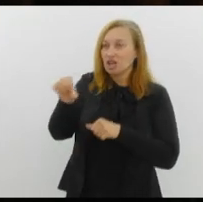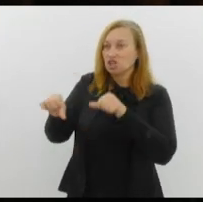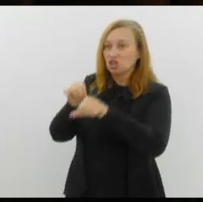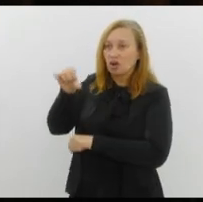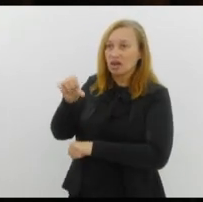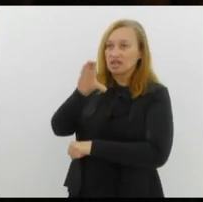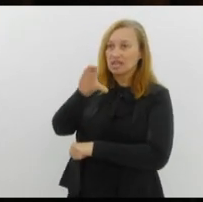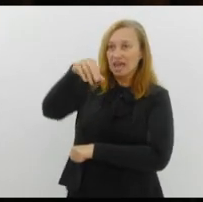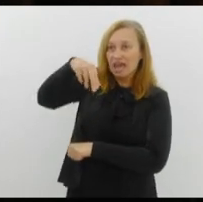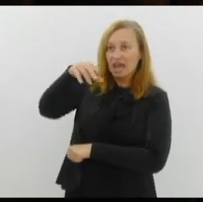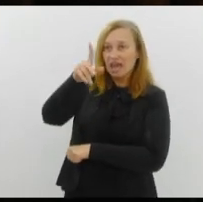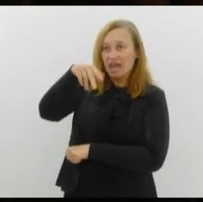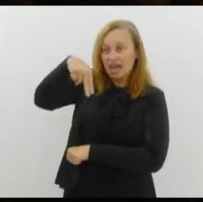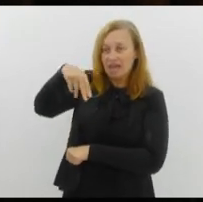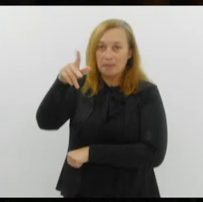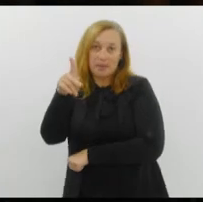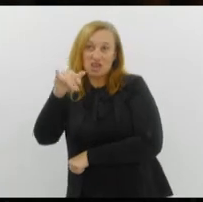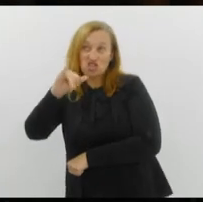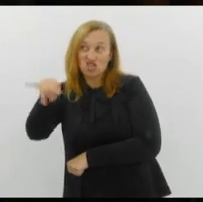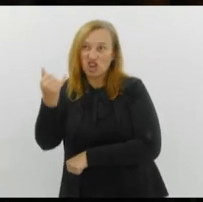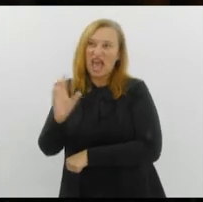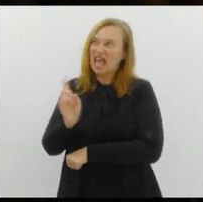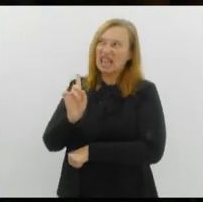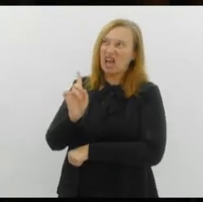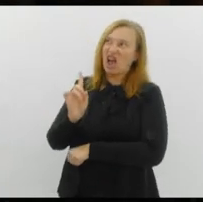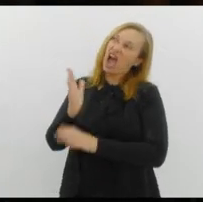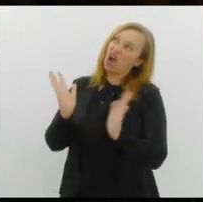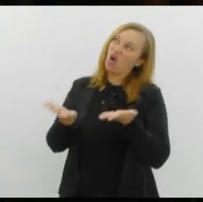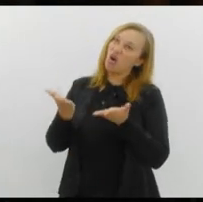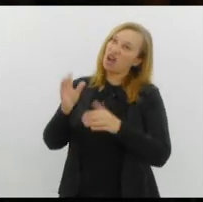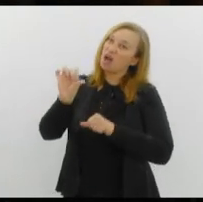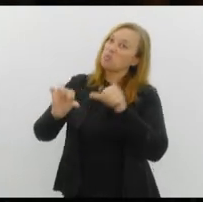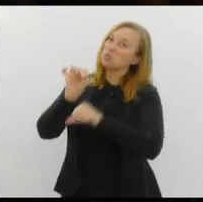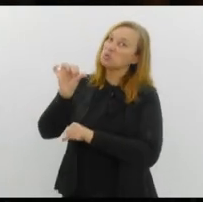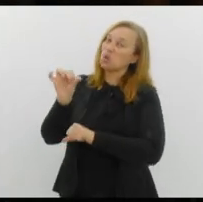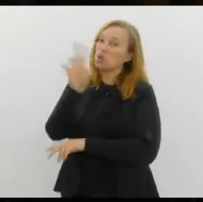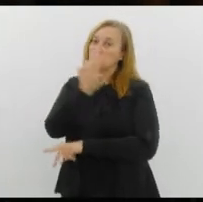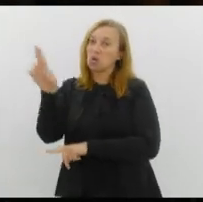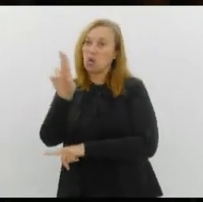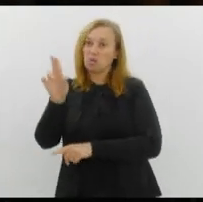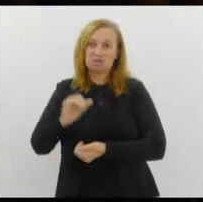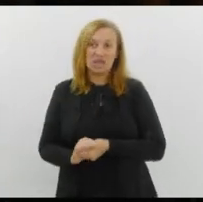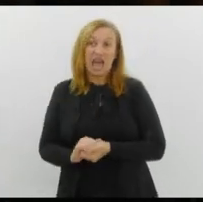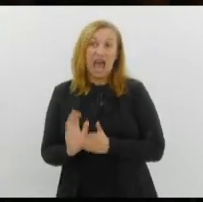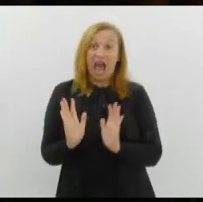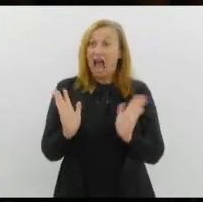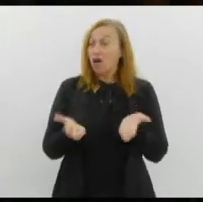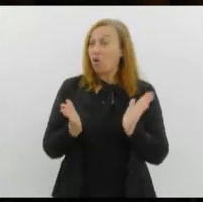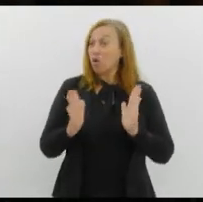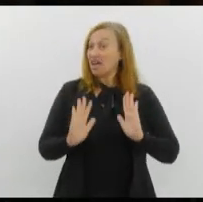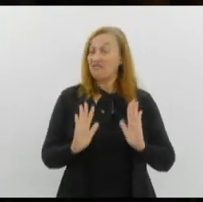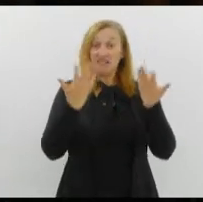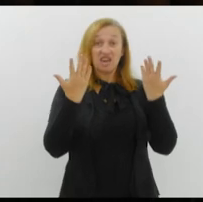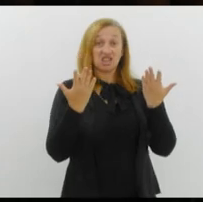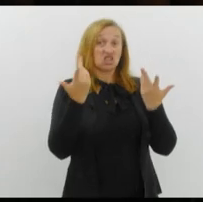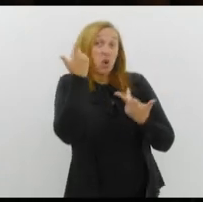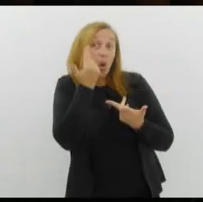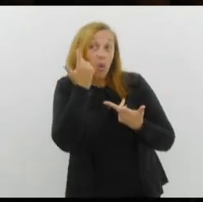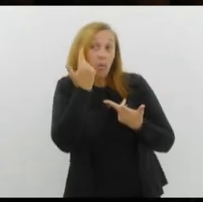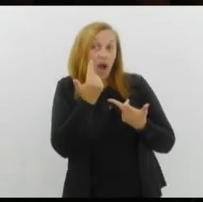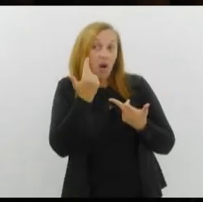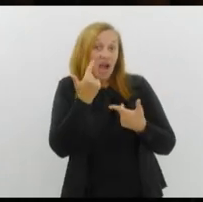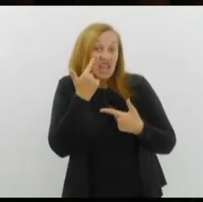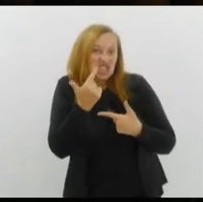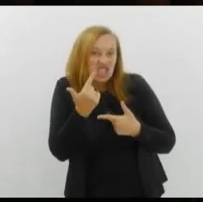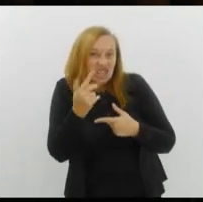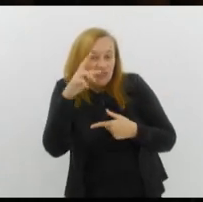agora não vai ser a parada LGBT, não, agora vai ser uma coisa aqui de diversão. Aí vai lá, e a gente tem que